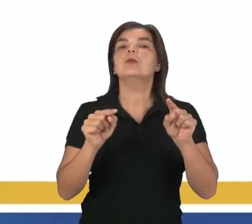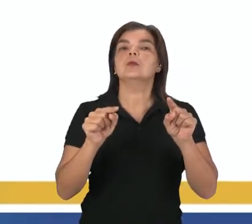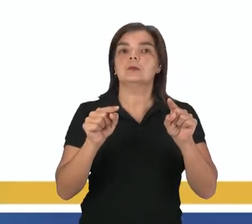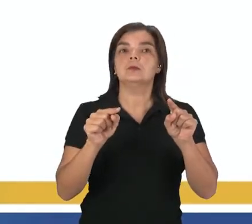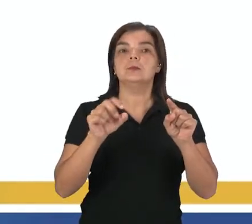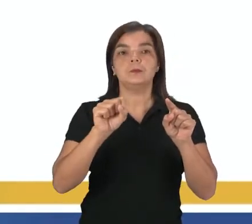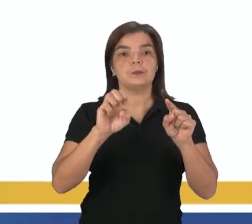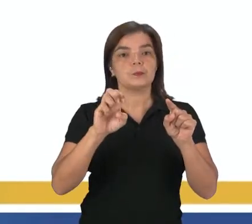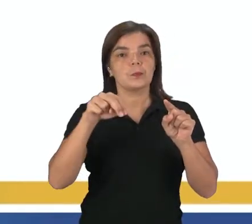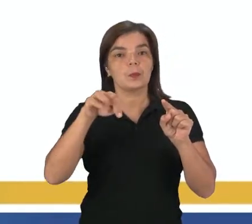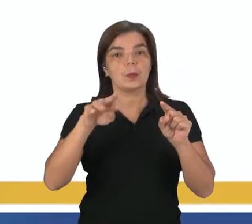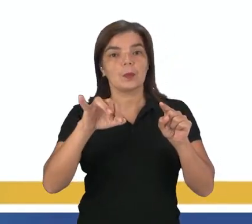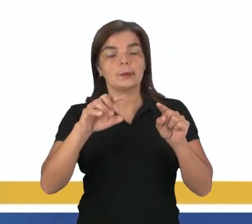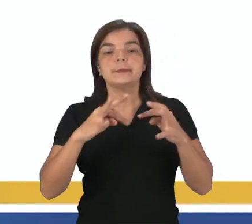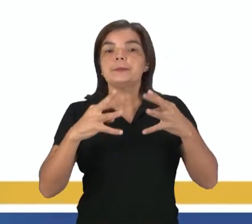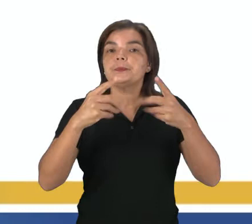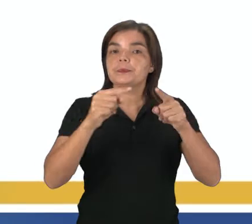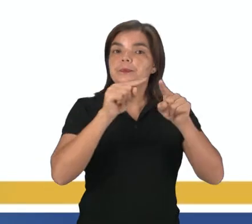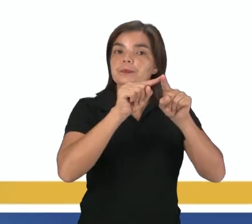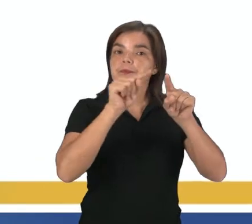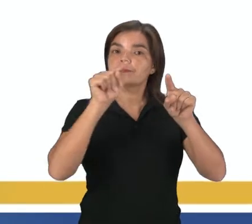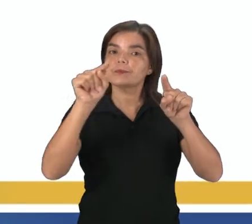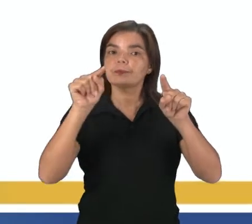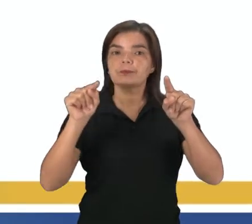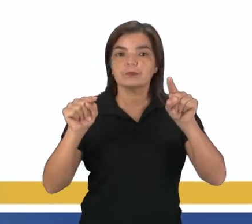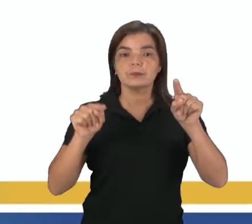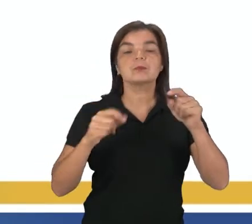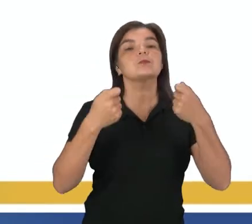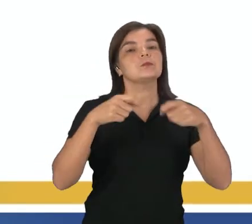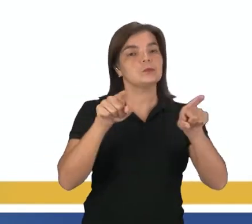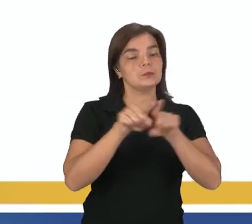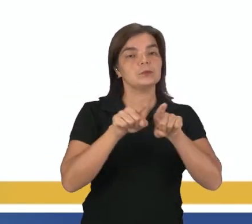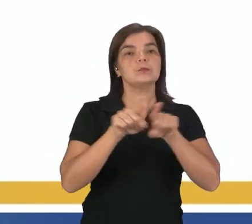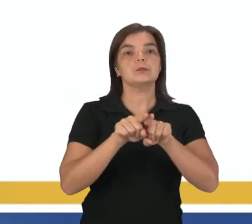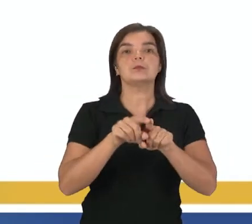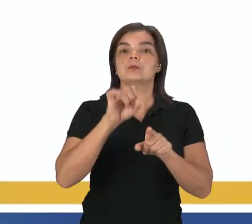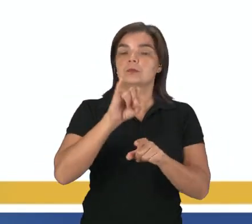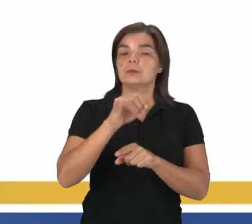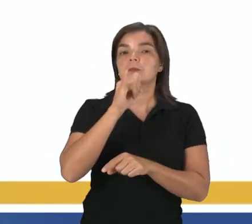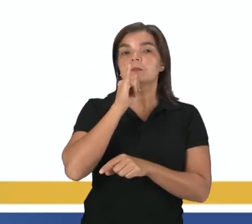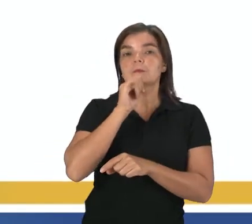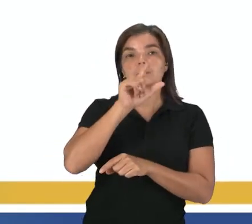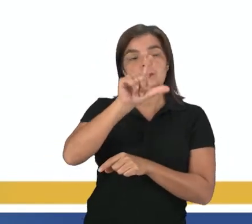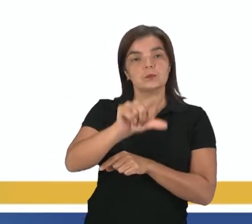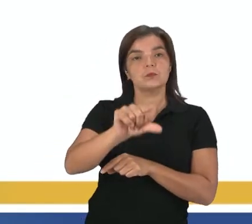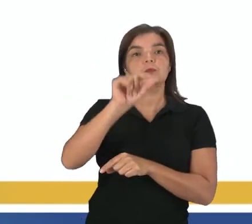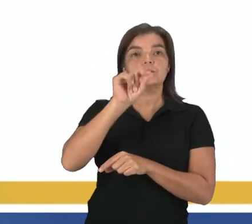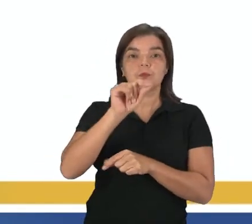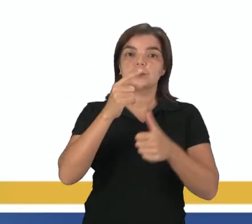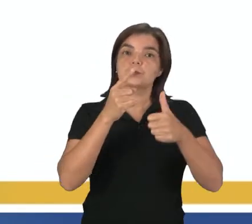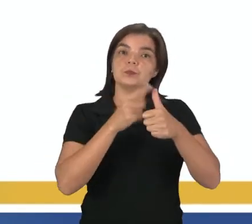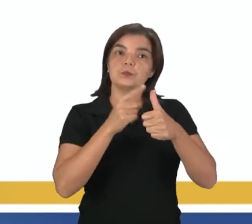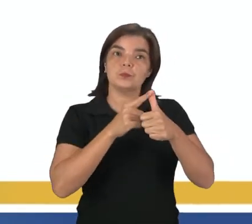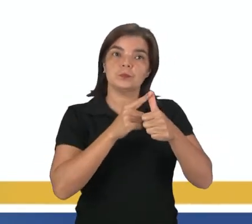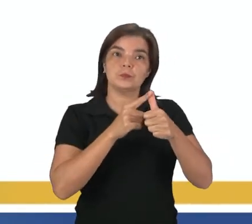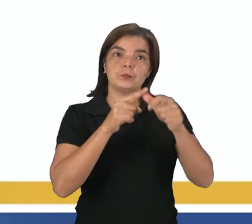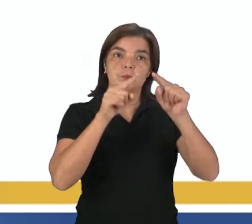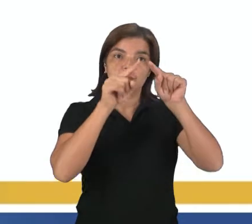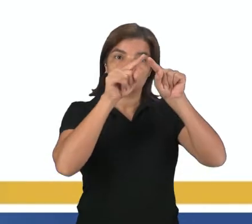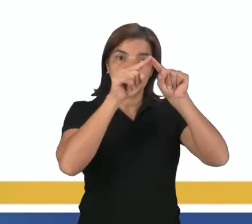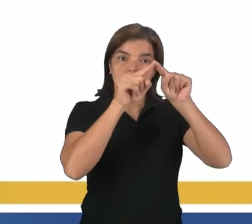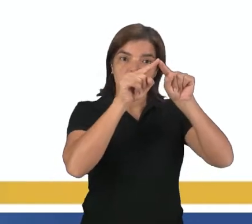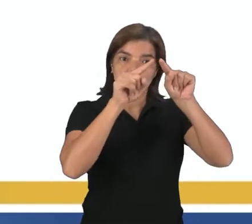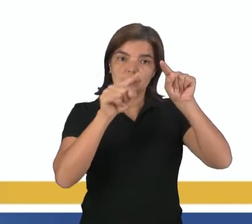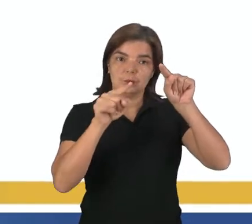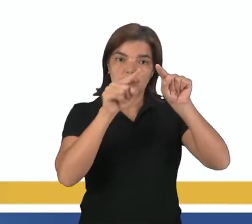sentido, todos os outros pontos ele tem que ser deslocado. Se eu escolher, por exemplo, que esse meu primeiro triângulo ele seria